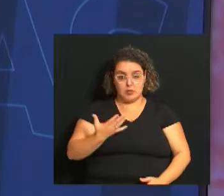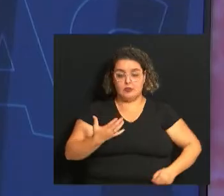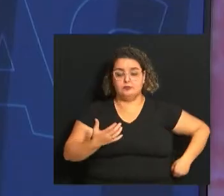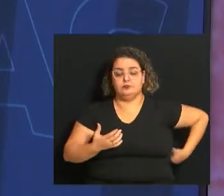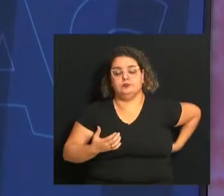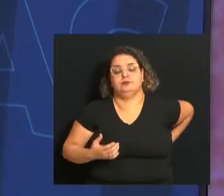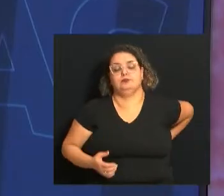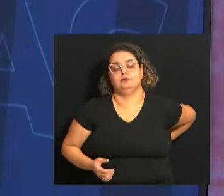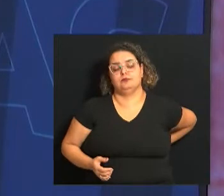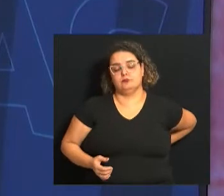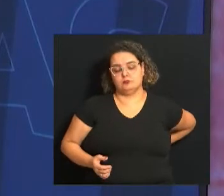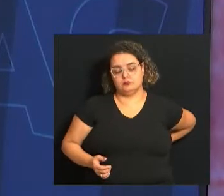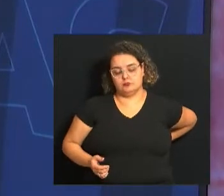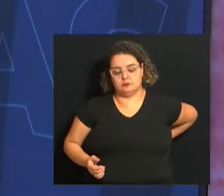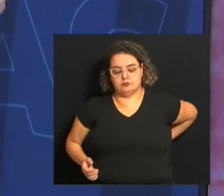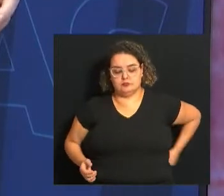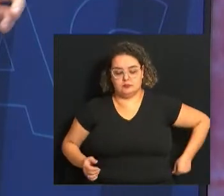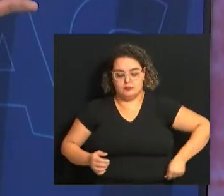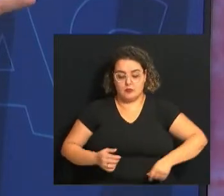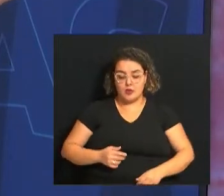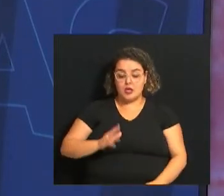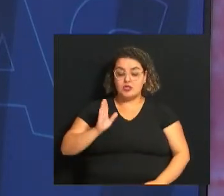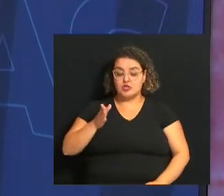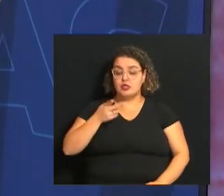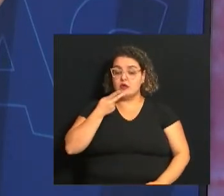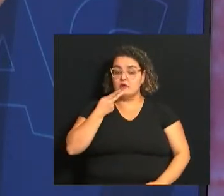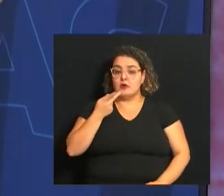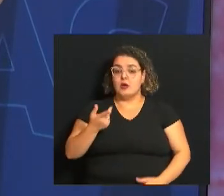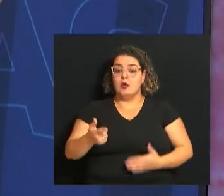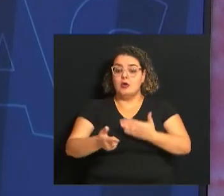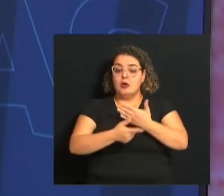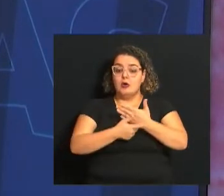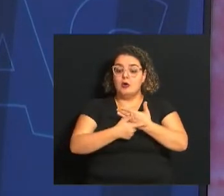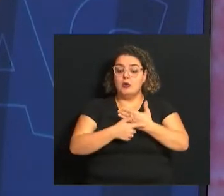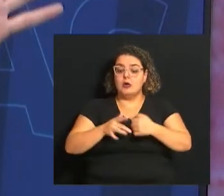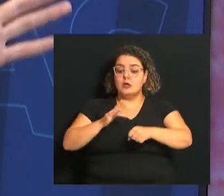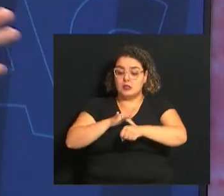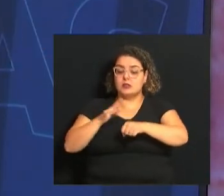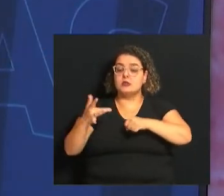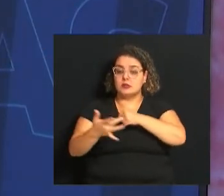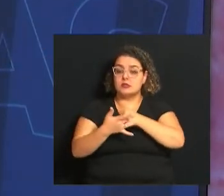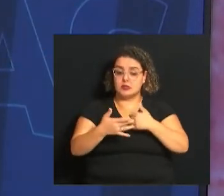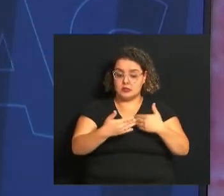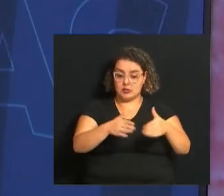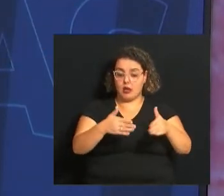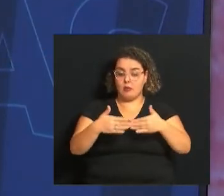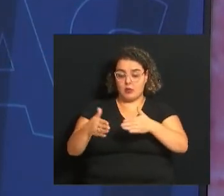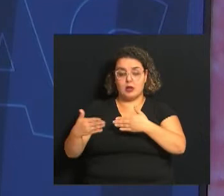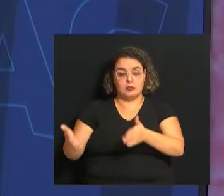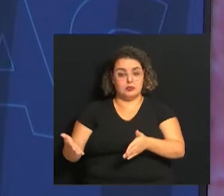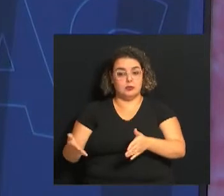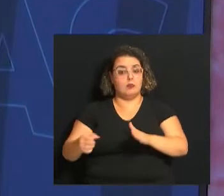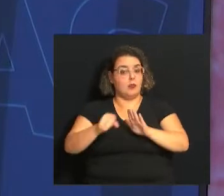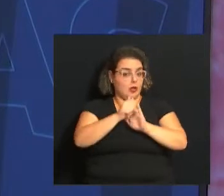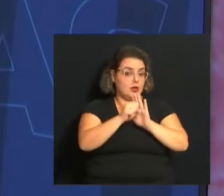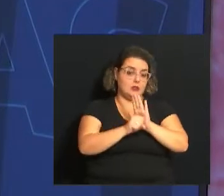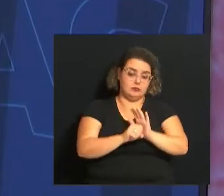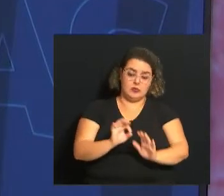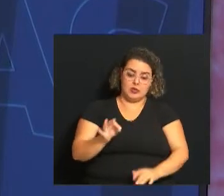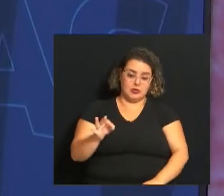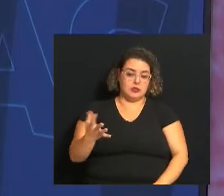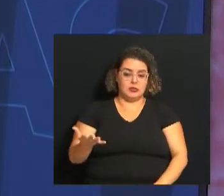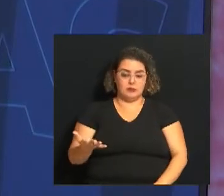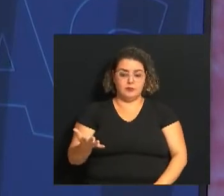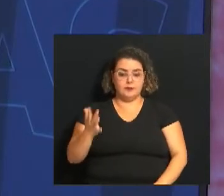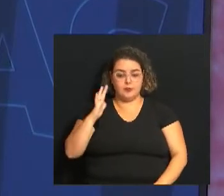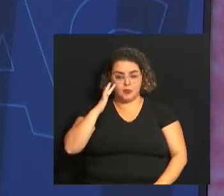eu vou querer abordar com você o papel das redes sociais nesta abertura também, né? Porque neste século, sem sombra de dúvidas, eu acho que tem